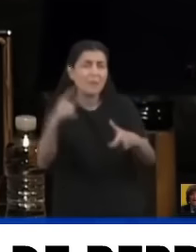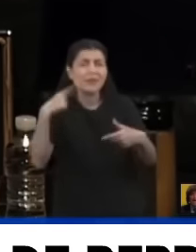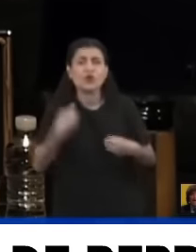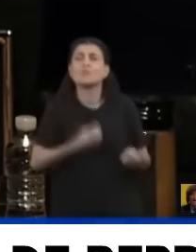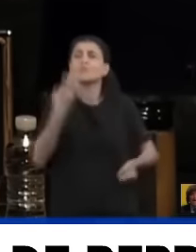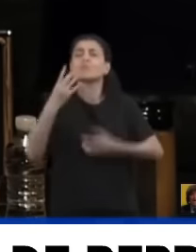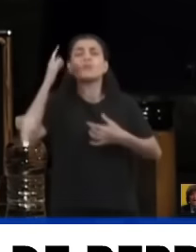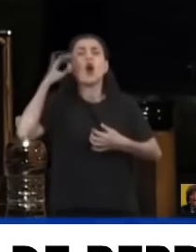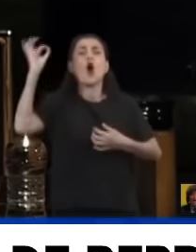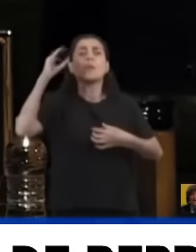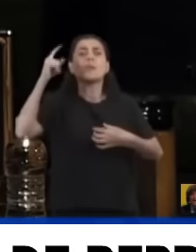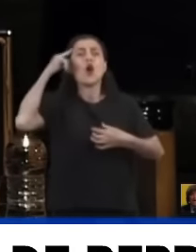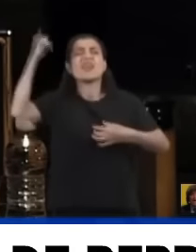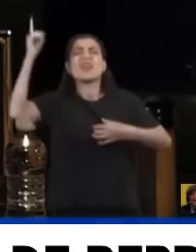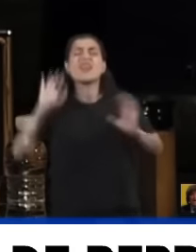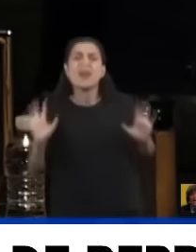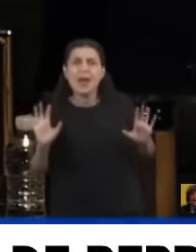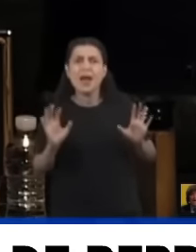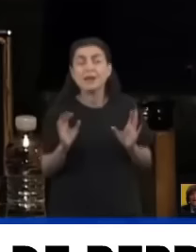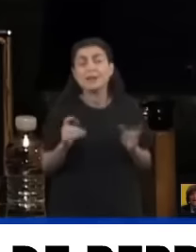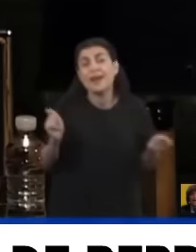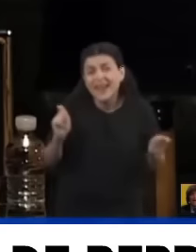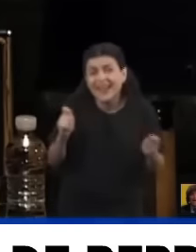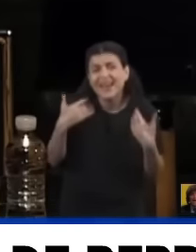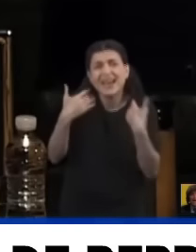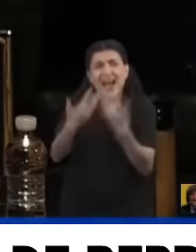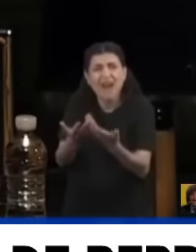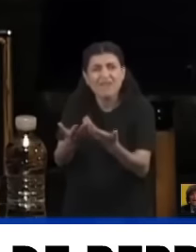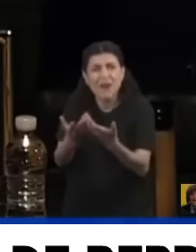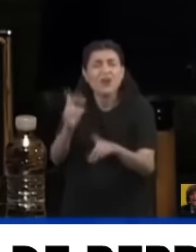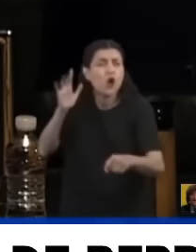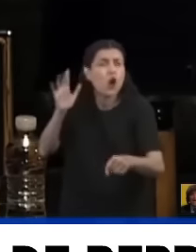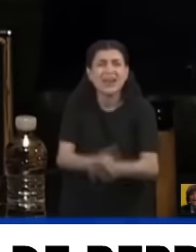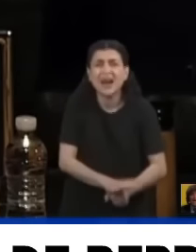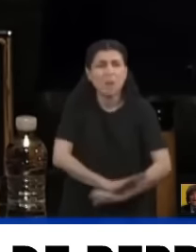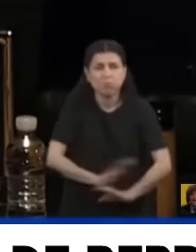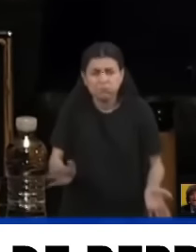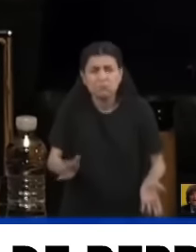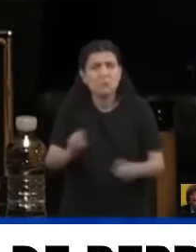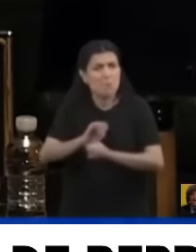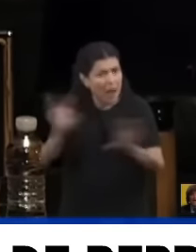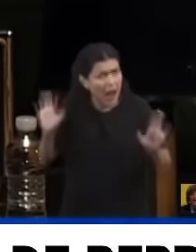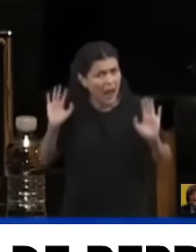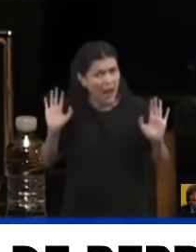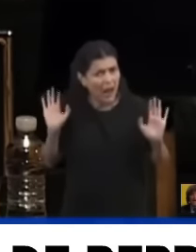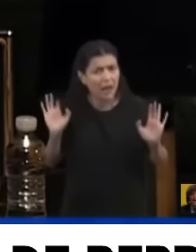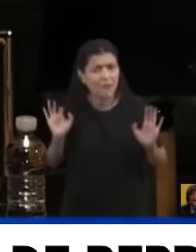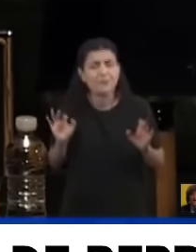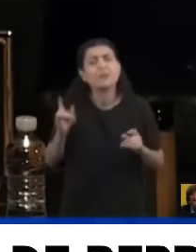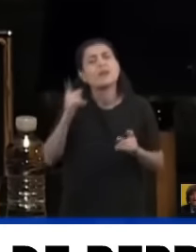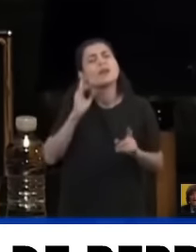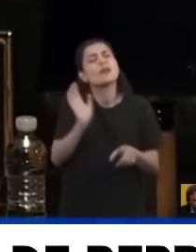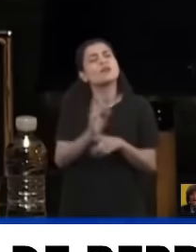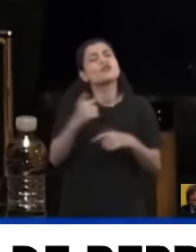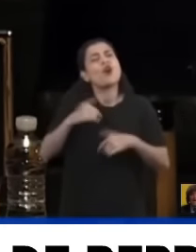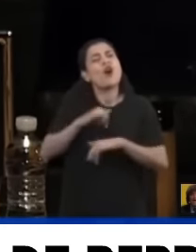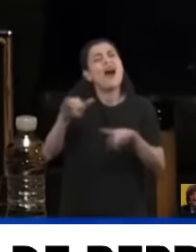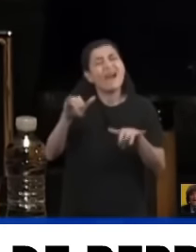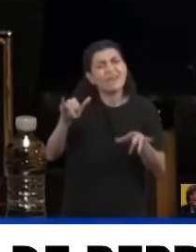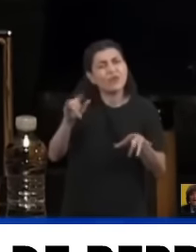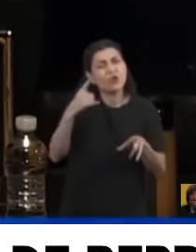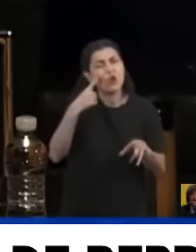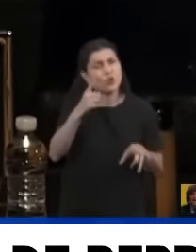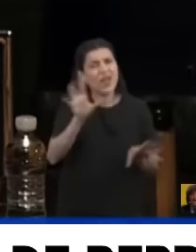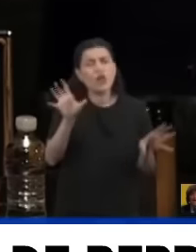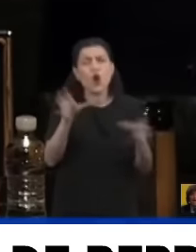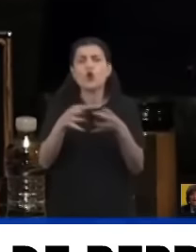Javier Milei já mostrou em diversas ocasiões afinidade com Elon Musk, o dono da plataforma X. De fato, se encontrou com ele